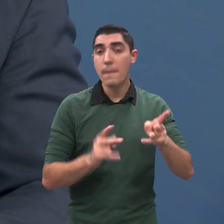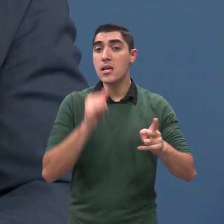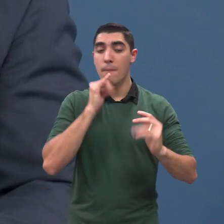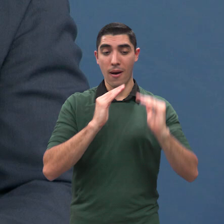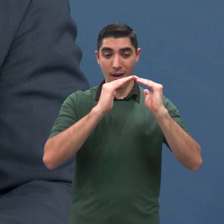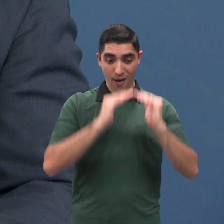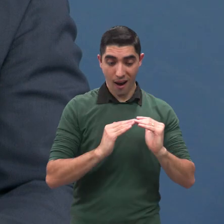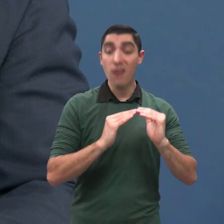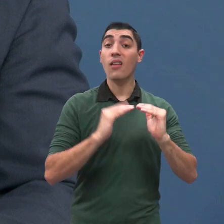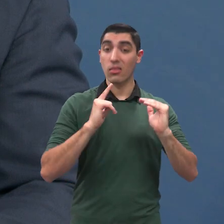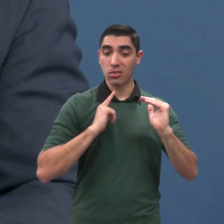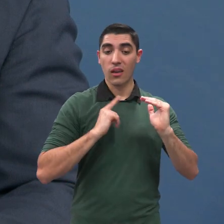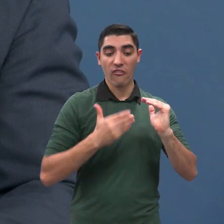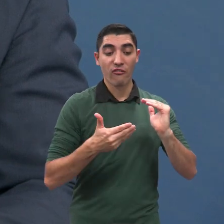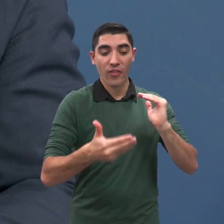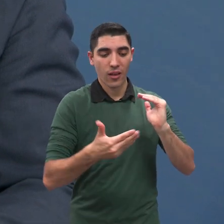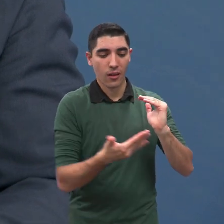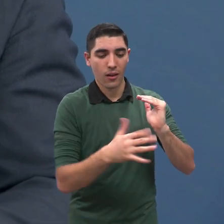né?